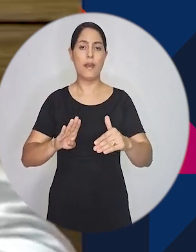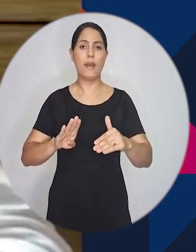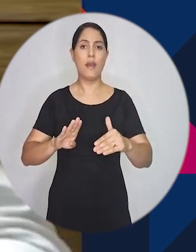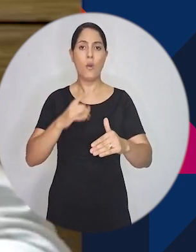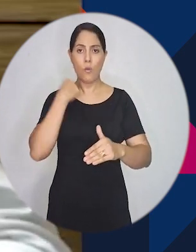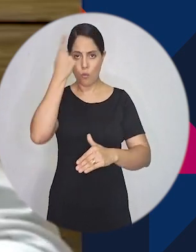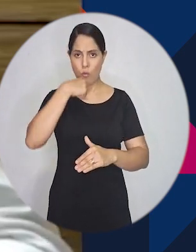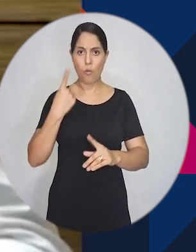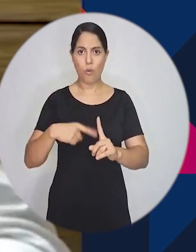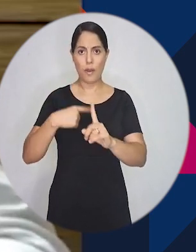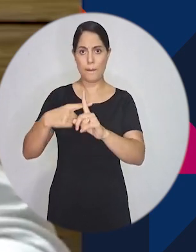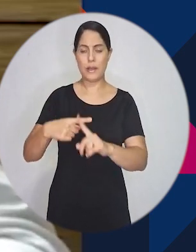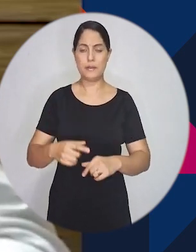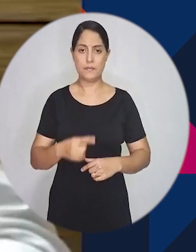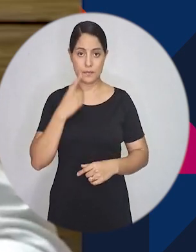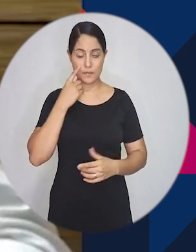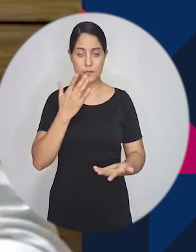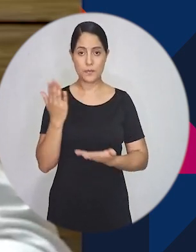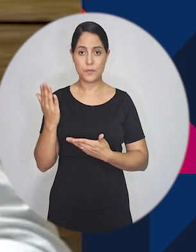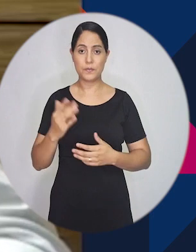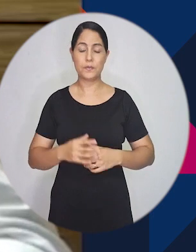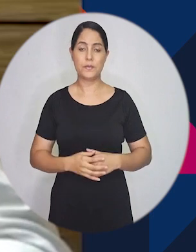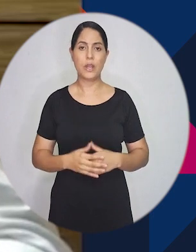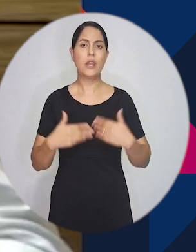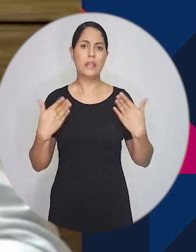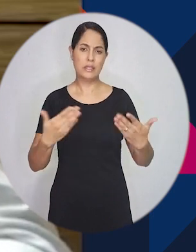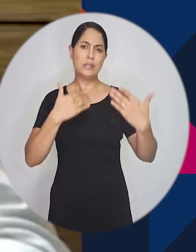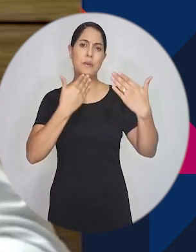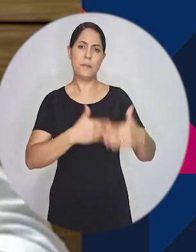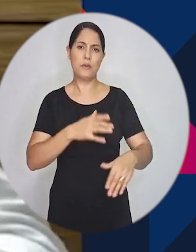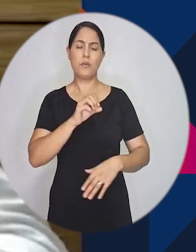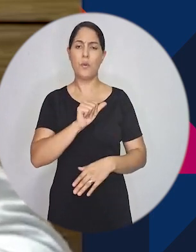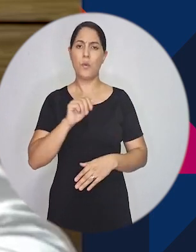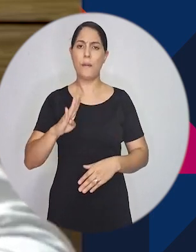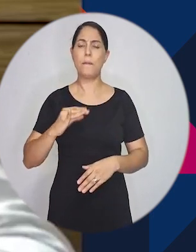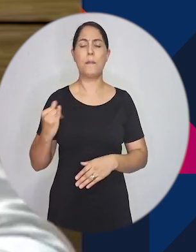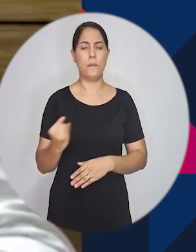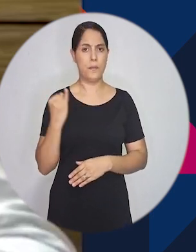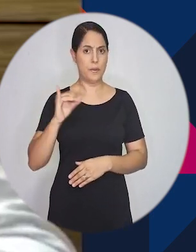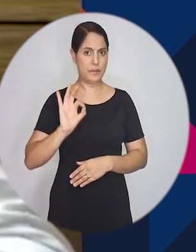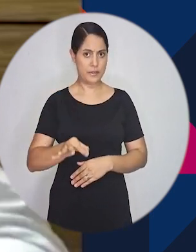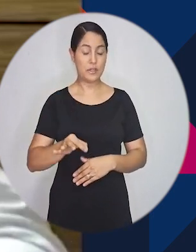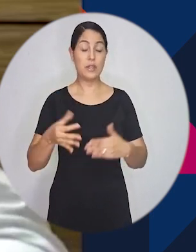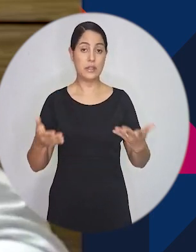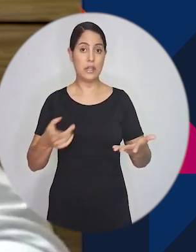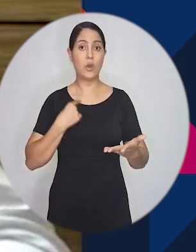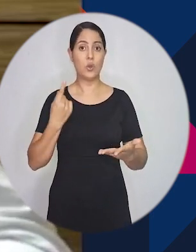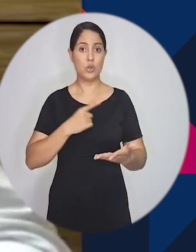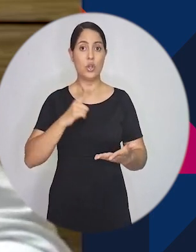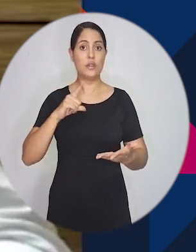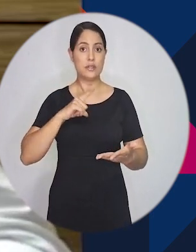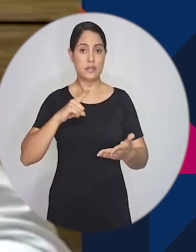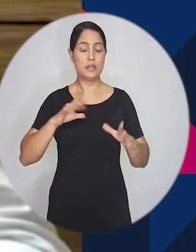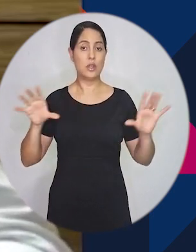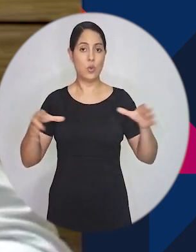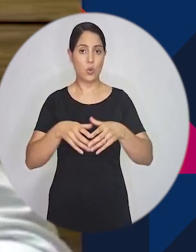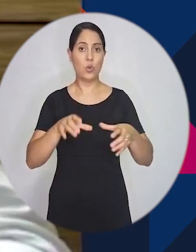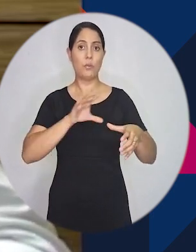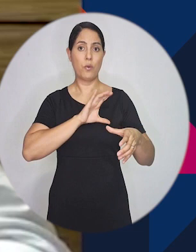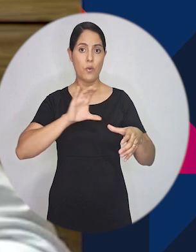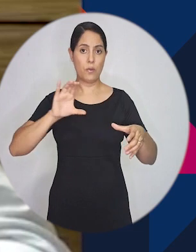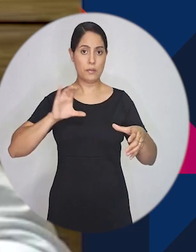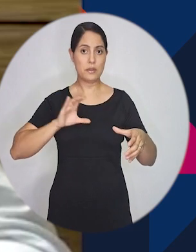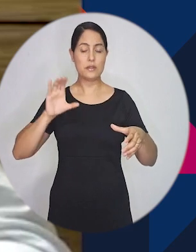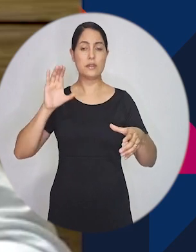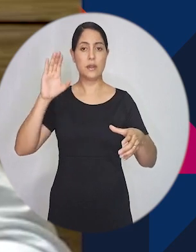essa dificuldade, que tiver alguma dificuldade nessa ordem, ele já tem um regramento no próprio edital que